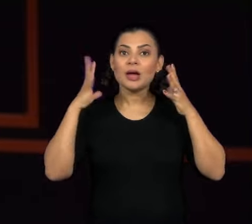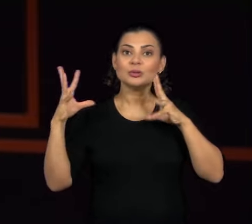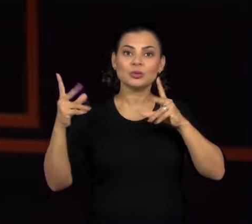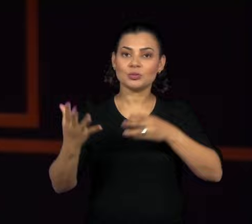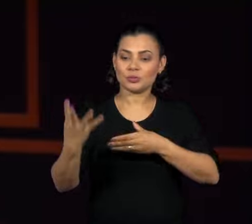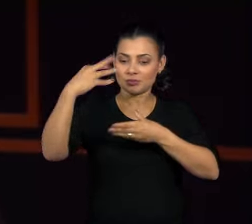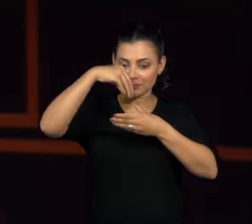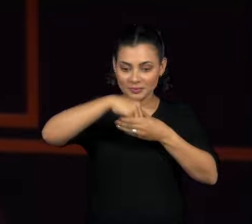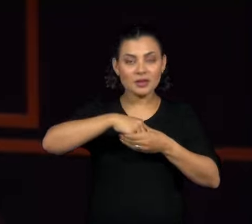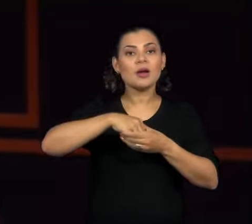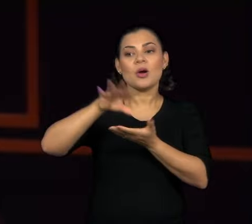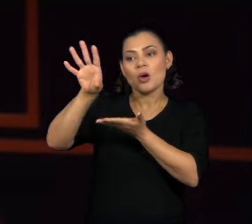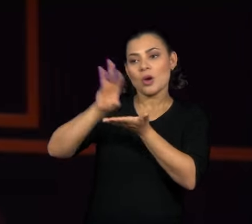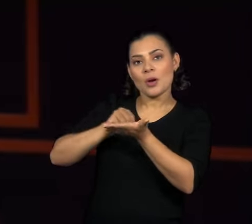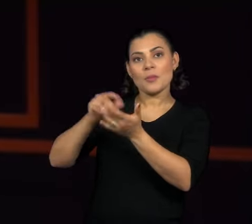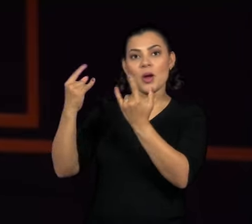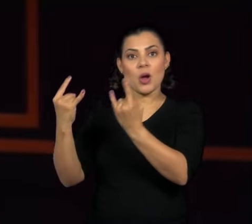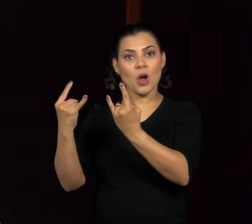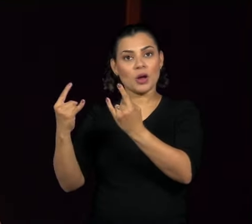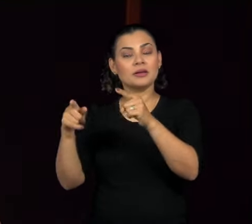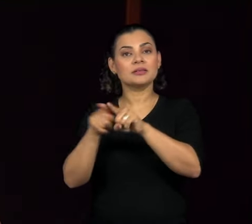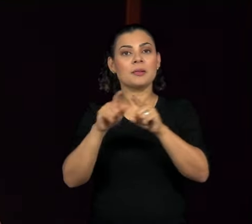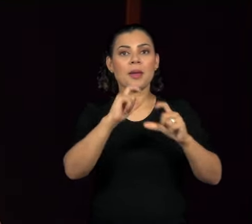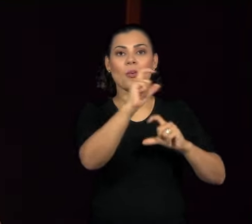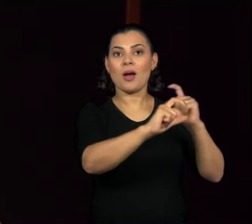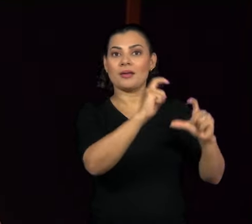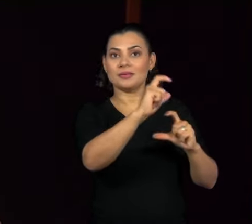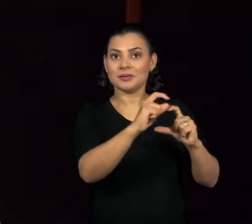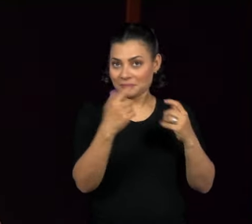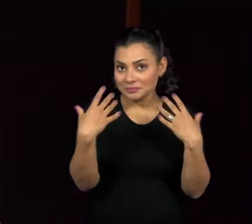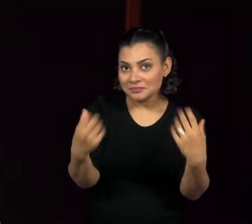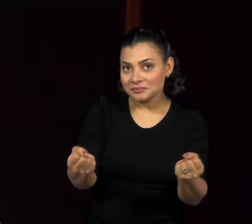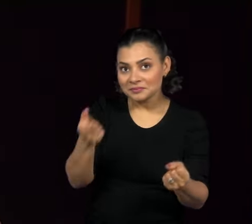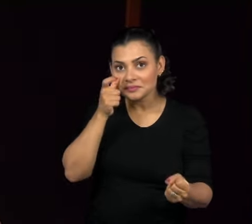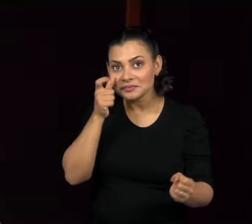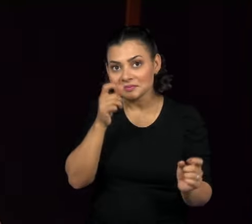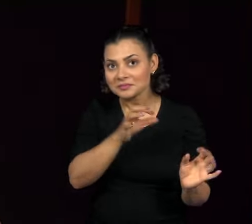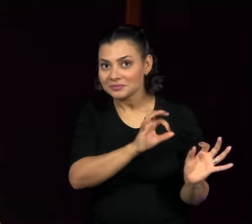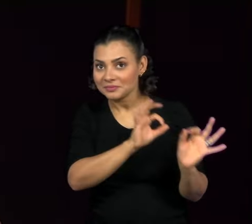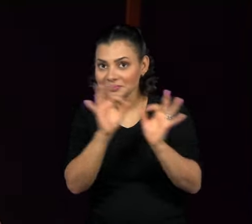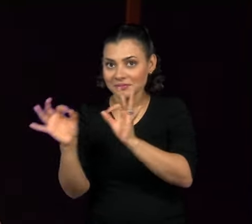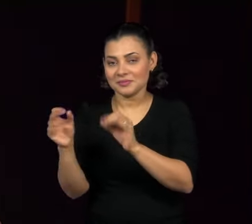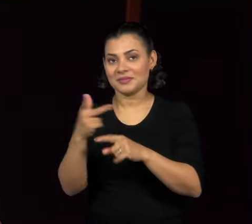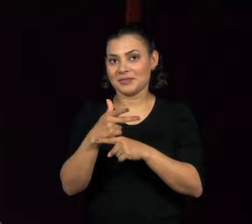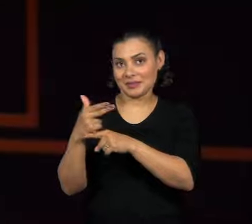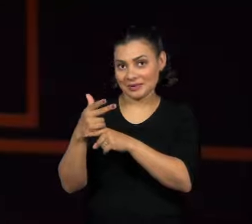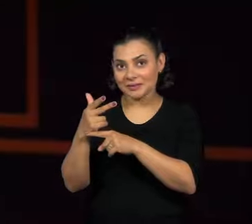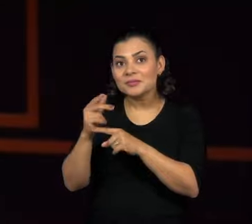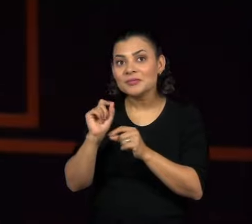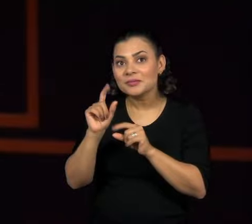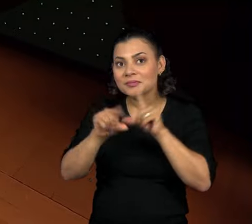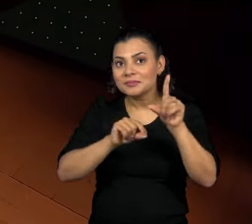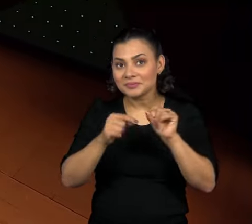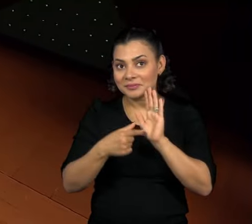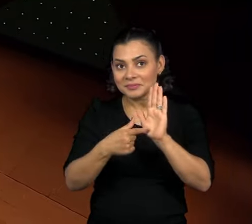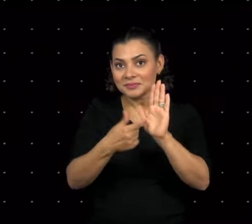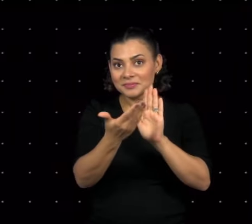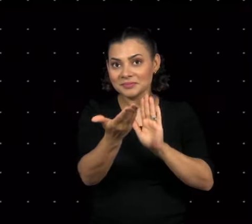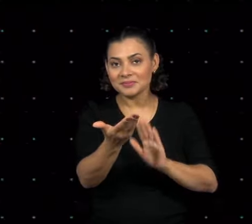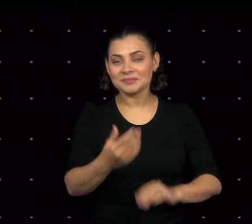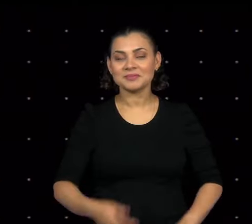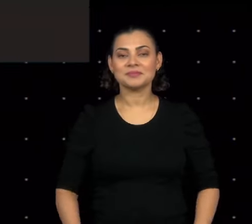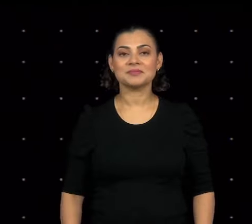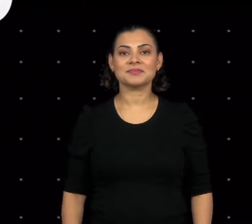no rock e nas histórias em quadrinhos. Vamos ver, então, os trechos inéditos do Mário Bortolotto? Vamos lá.